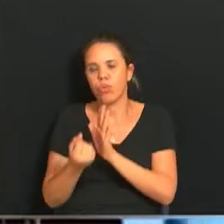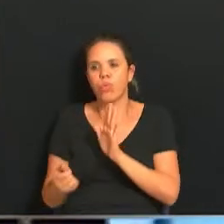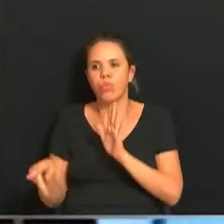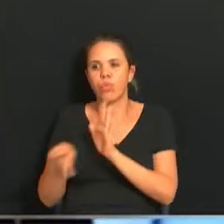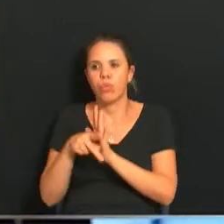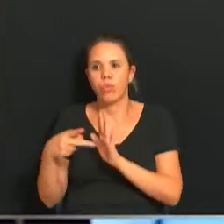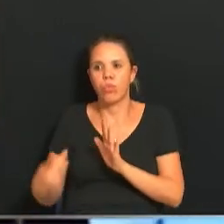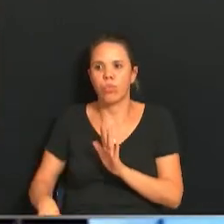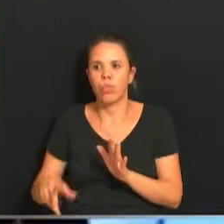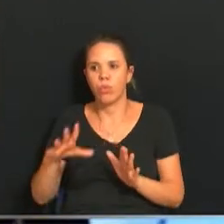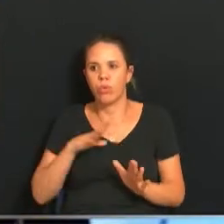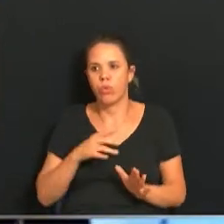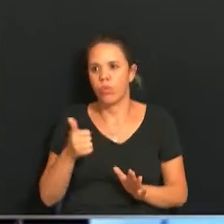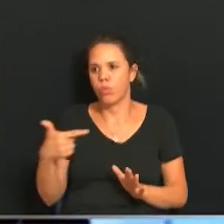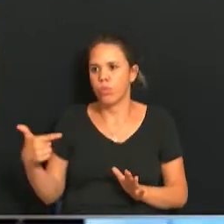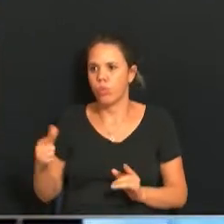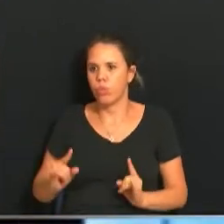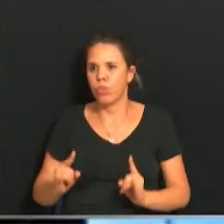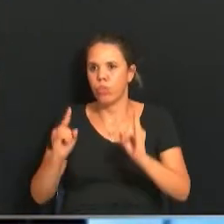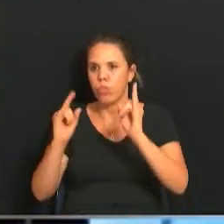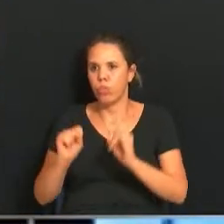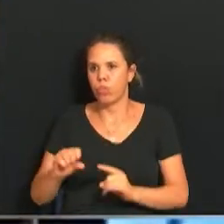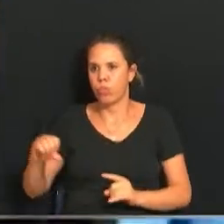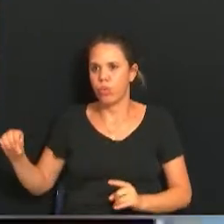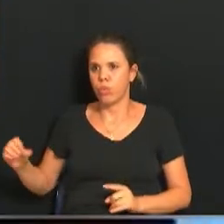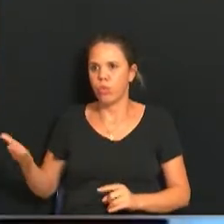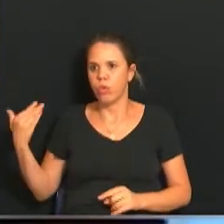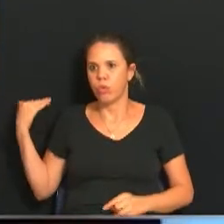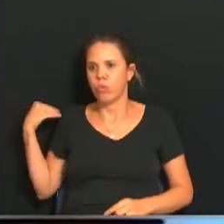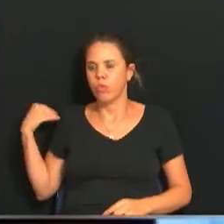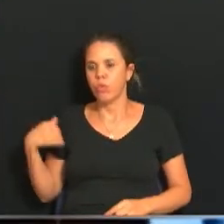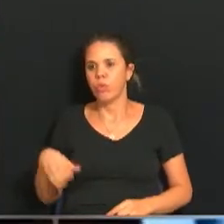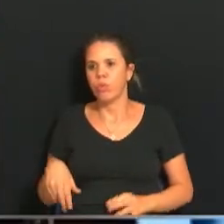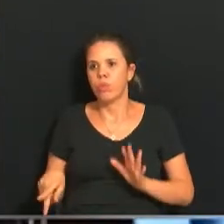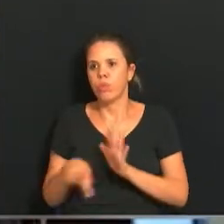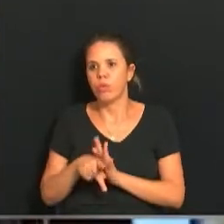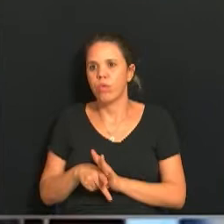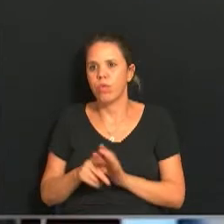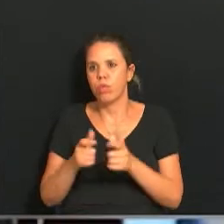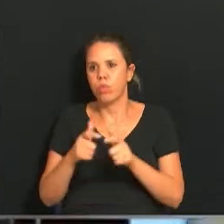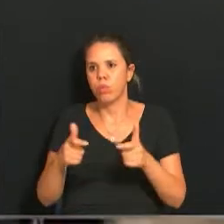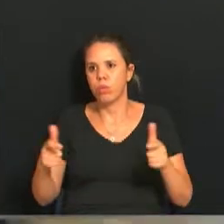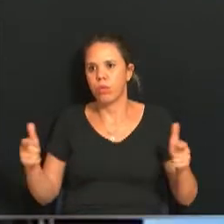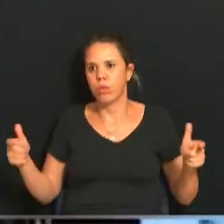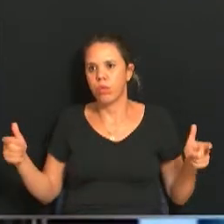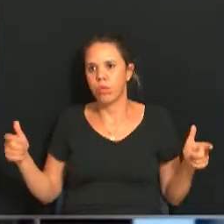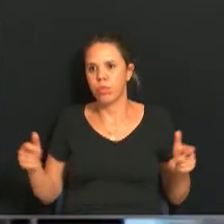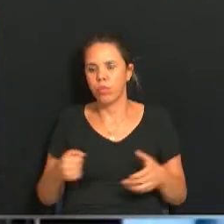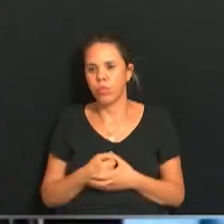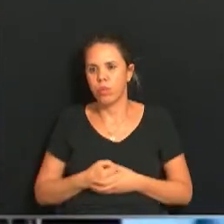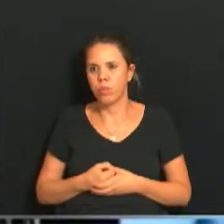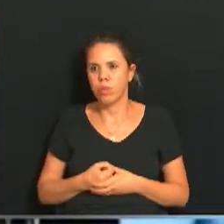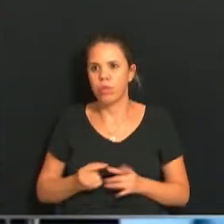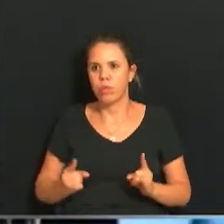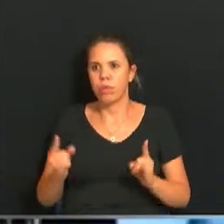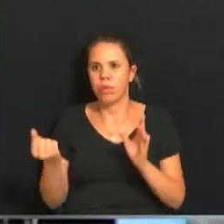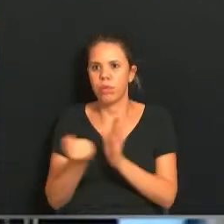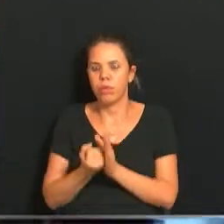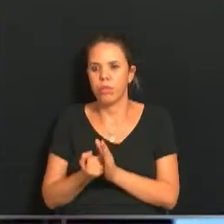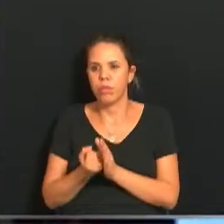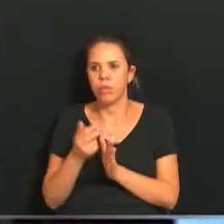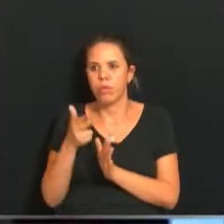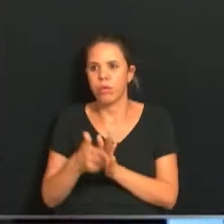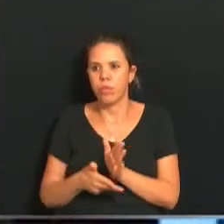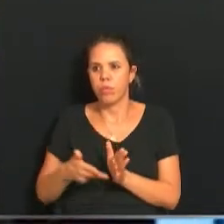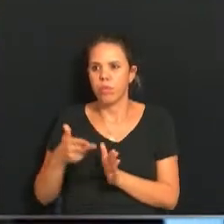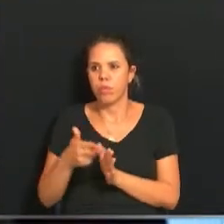De 12 prédios em 89, inclusive com a ampliação do tombamento da estação, que